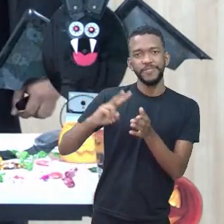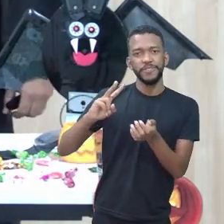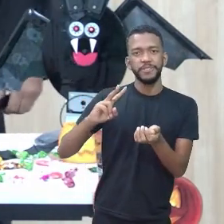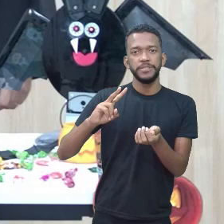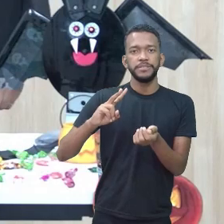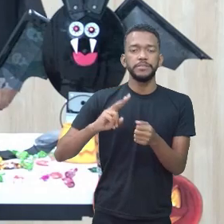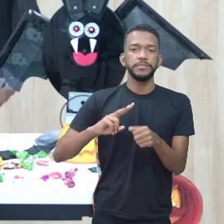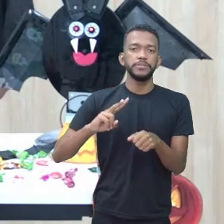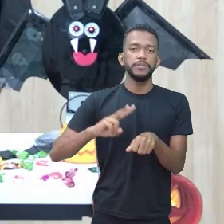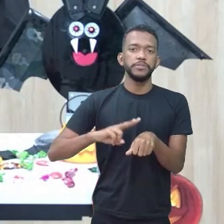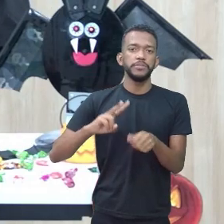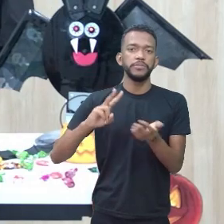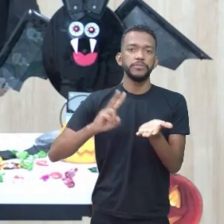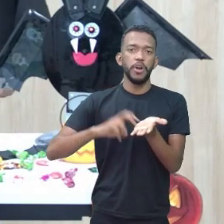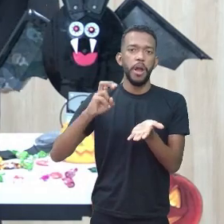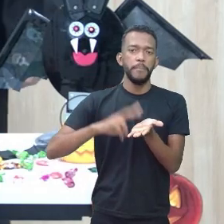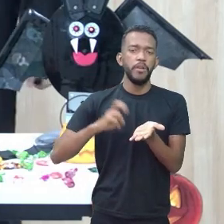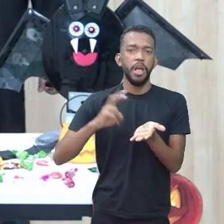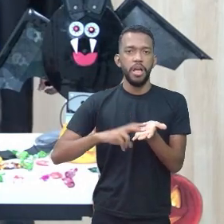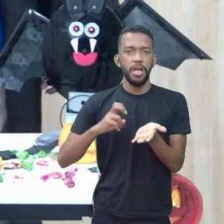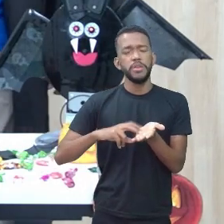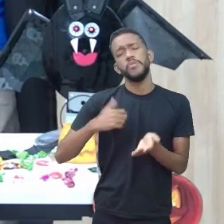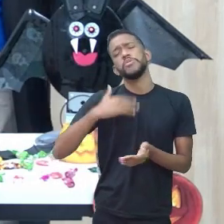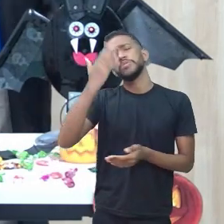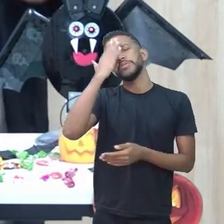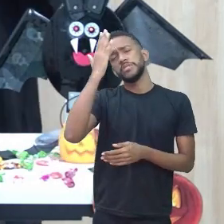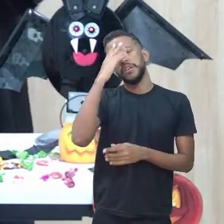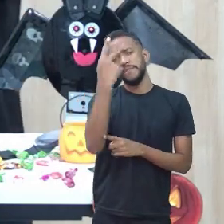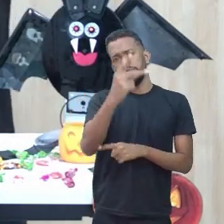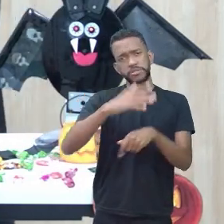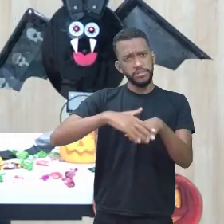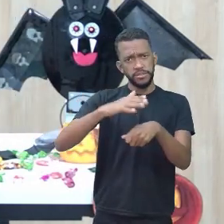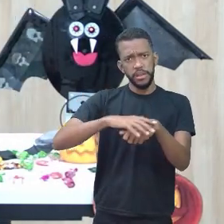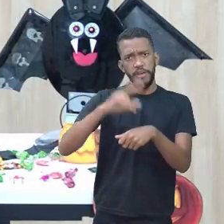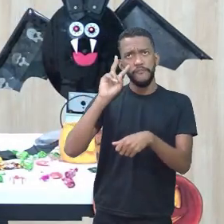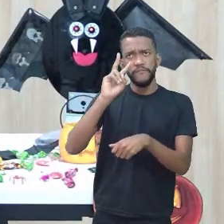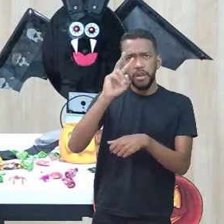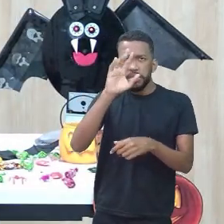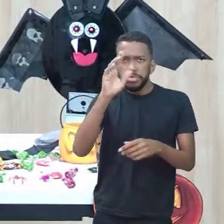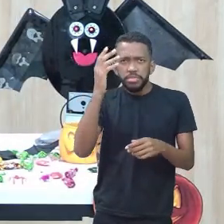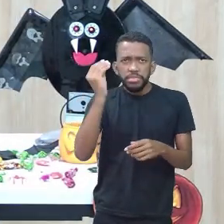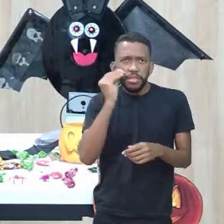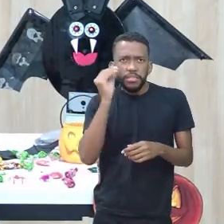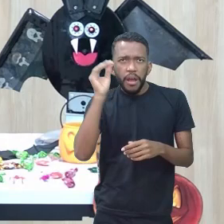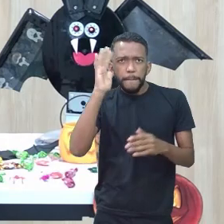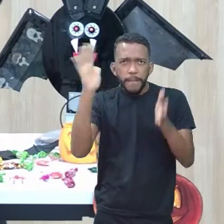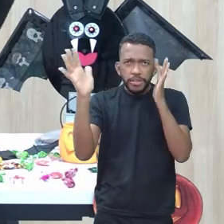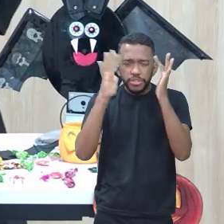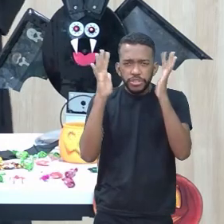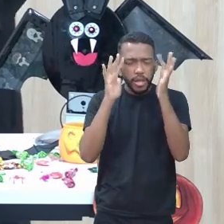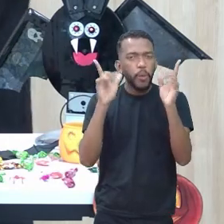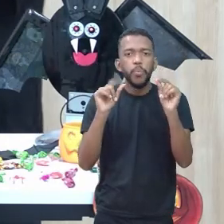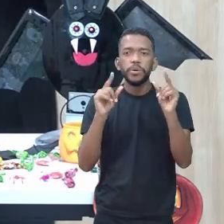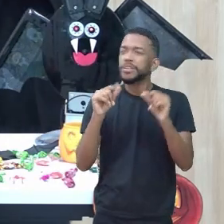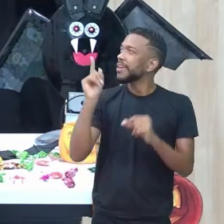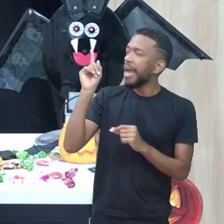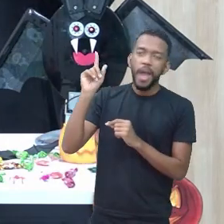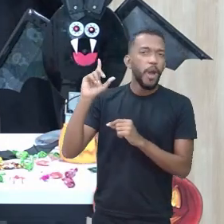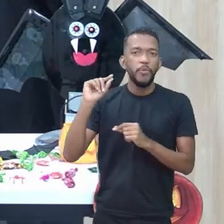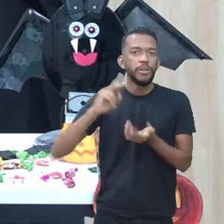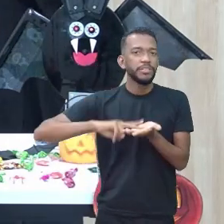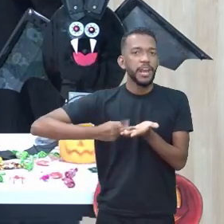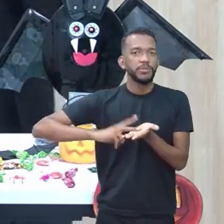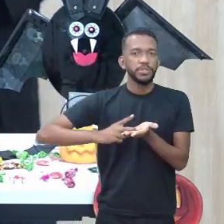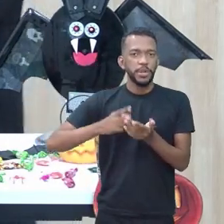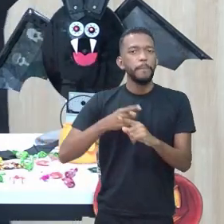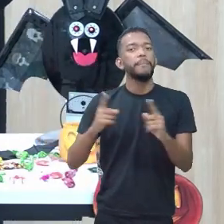sem traduzir tudo para vocês, porque eu sei da capacidade de vocês de olhar e tentar imaginar o que seja, tá bom? Mas aí a gente consegue também